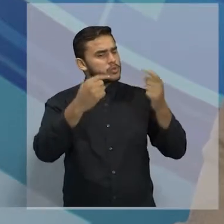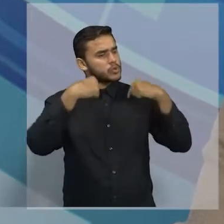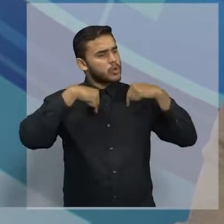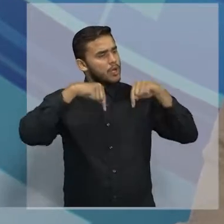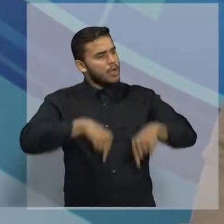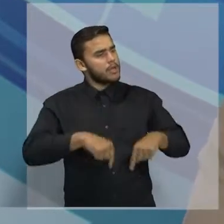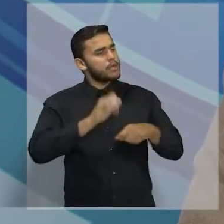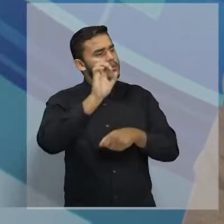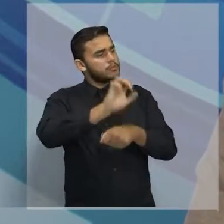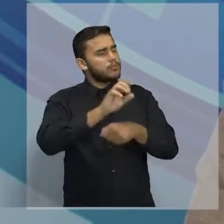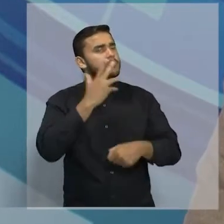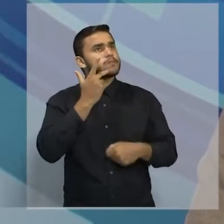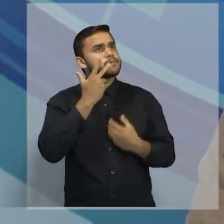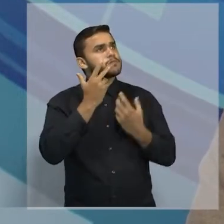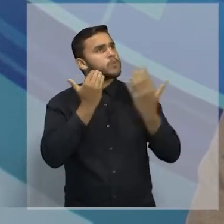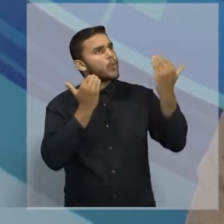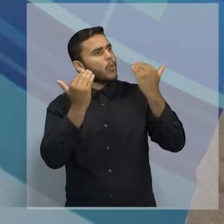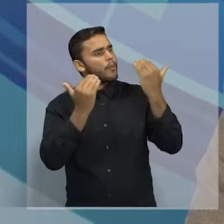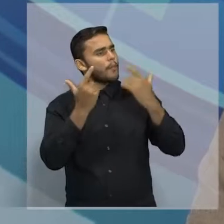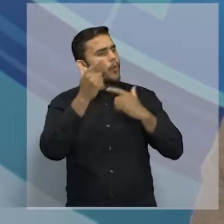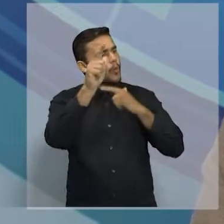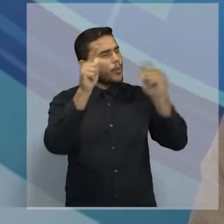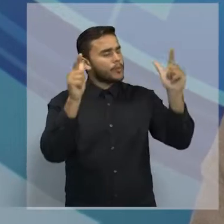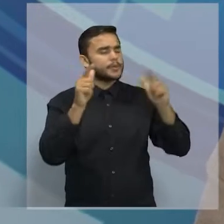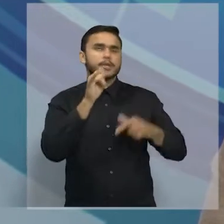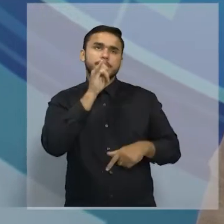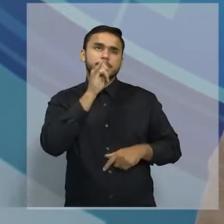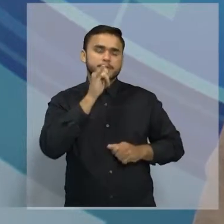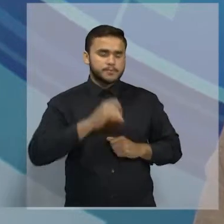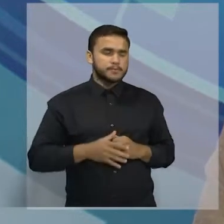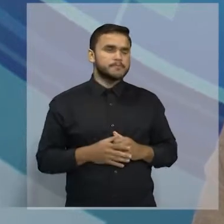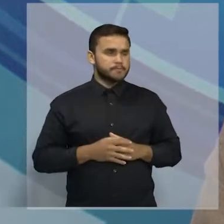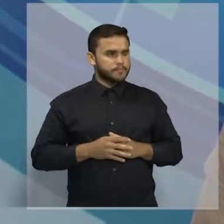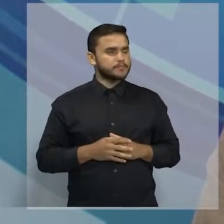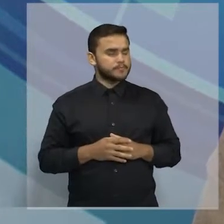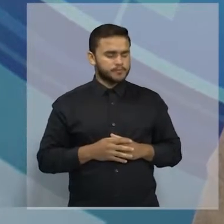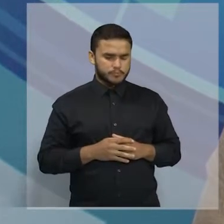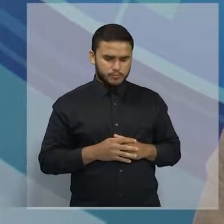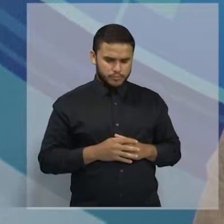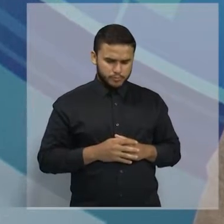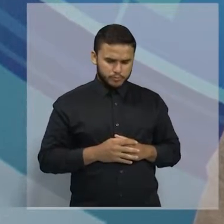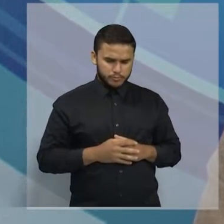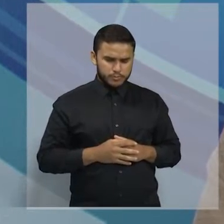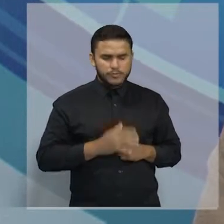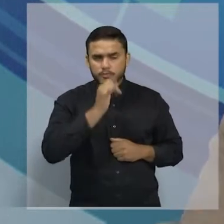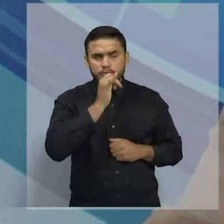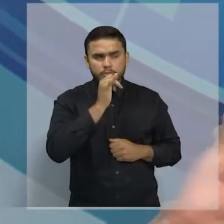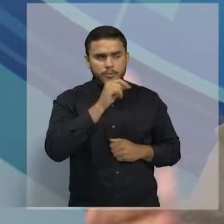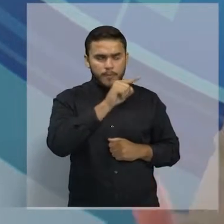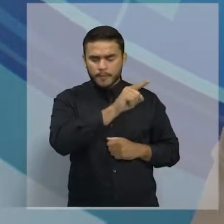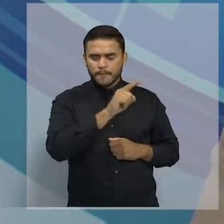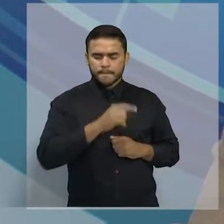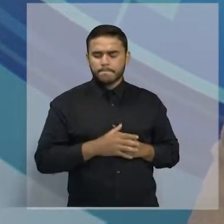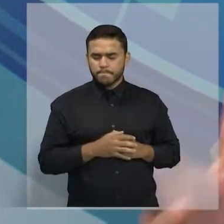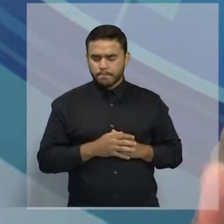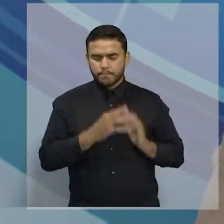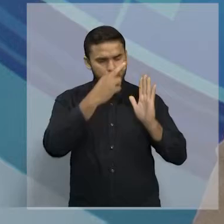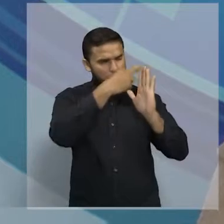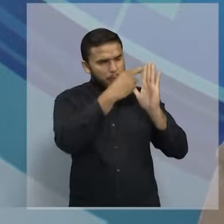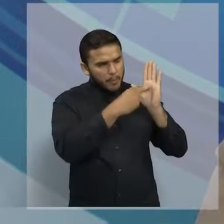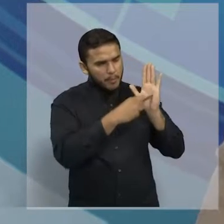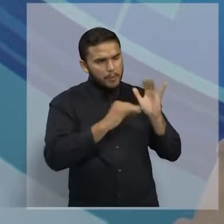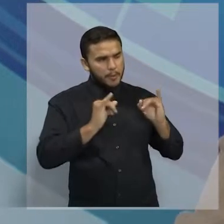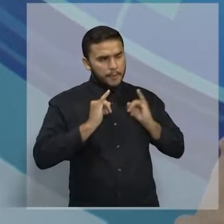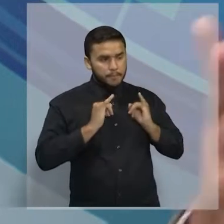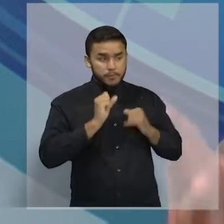precisa antecipar esses movimentos. Por exemplo, se está anunciado aí, se a reforma da Previdência